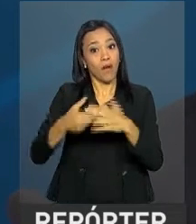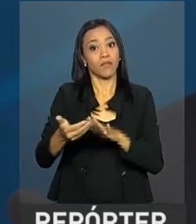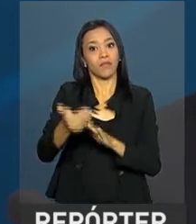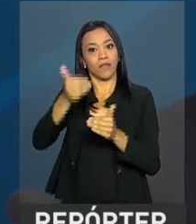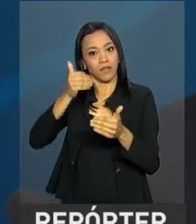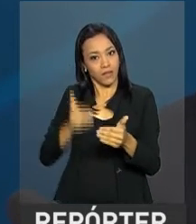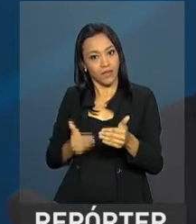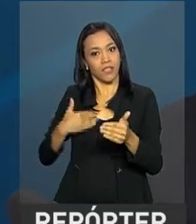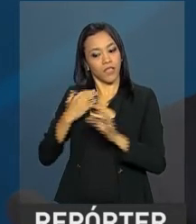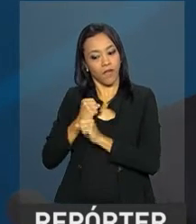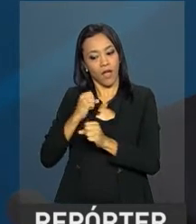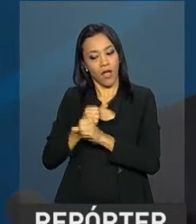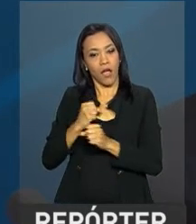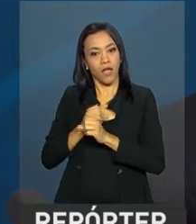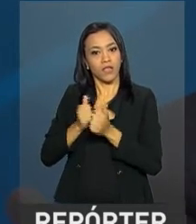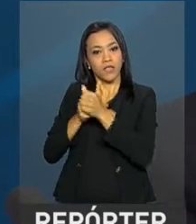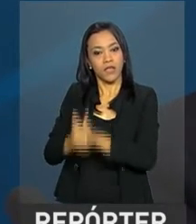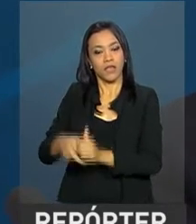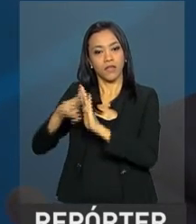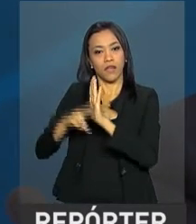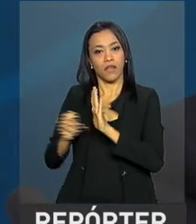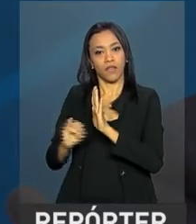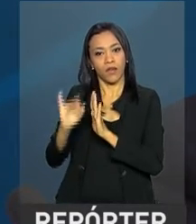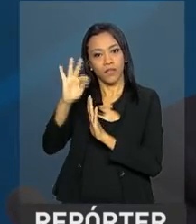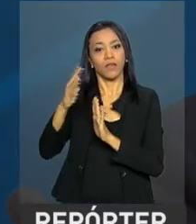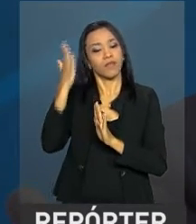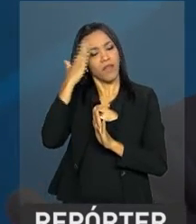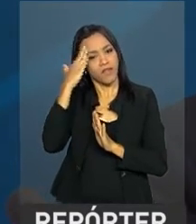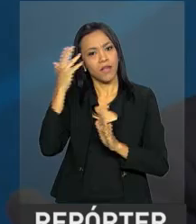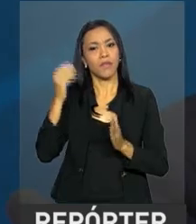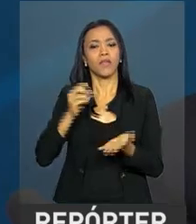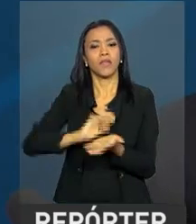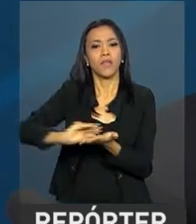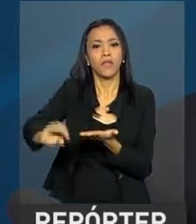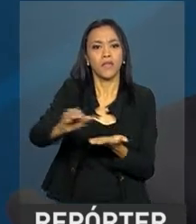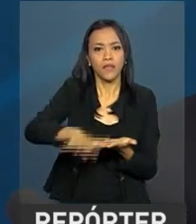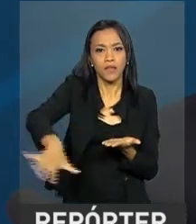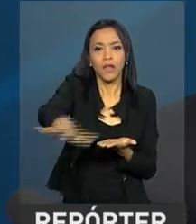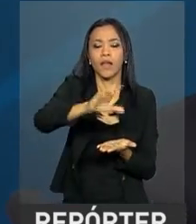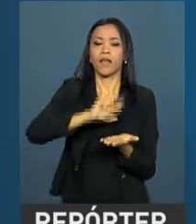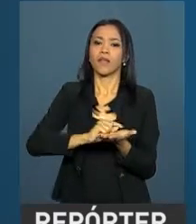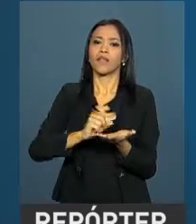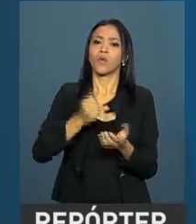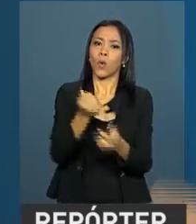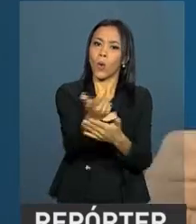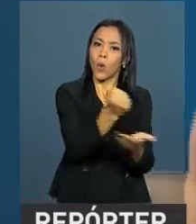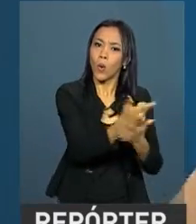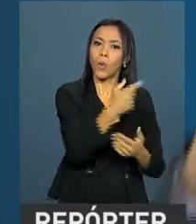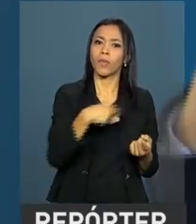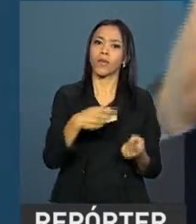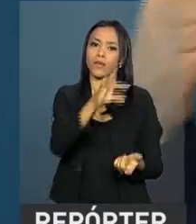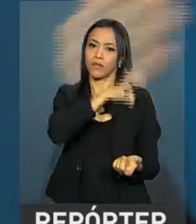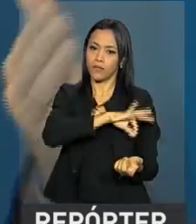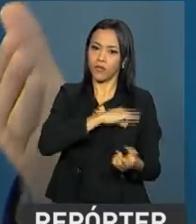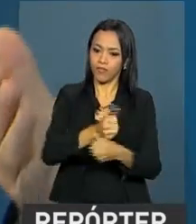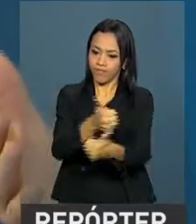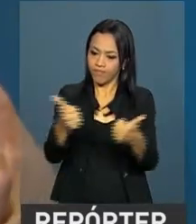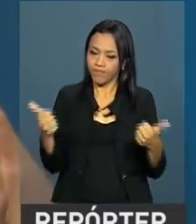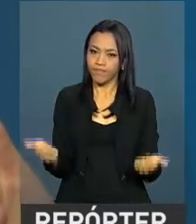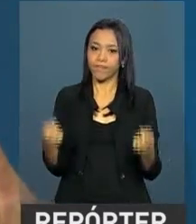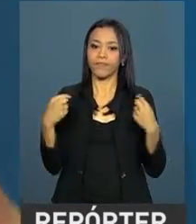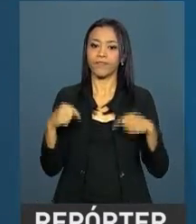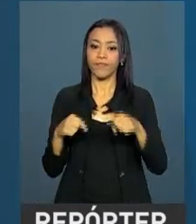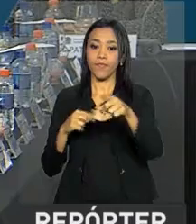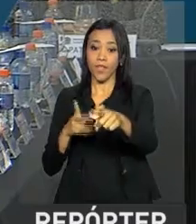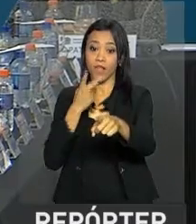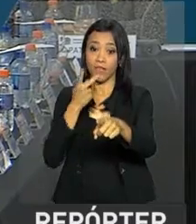se traduza em investimentos, consumo, emprego e renda. O ministro Eliseu Padilha destacou a